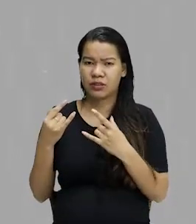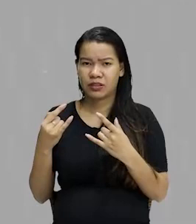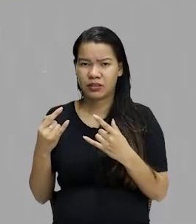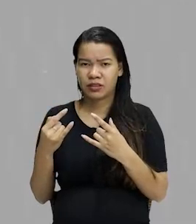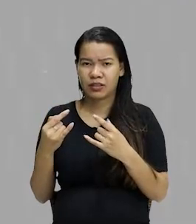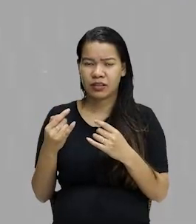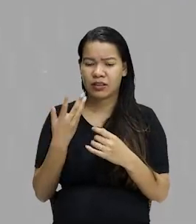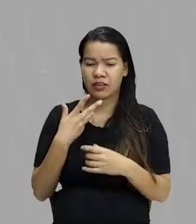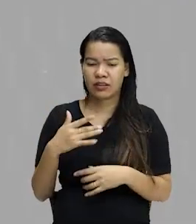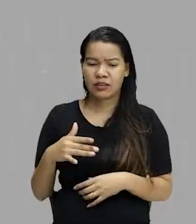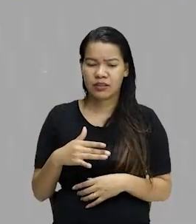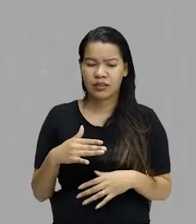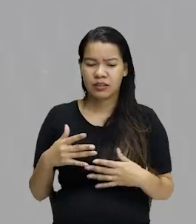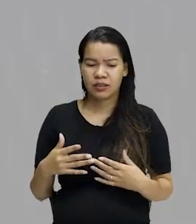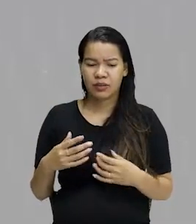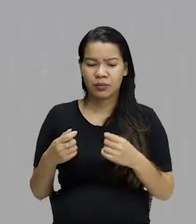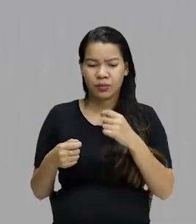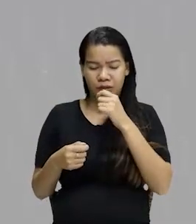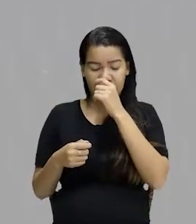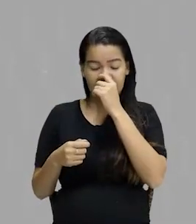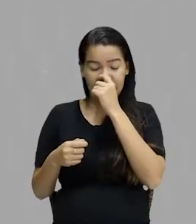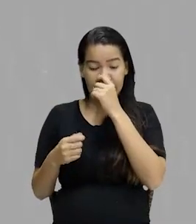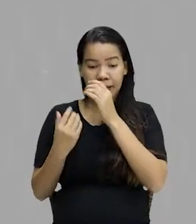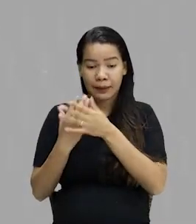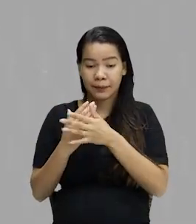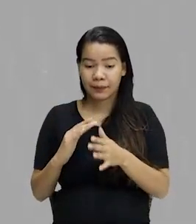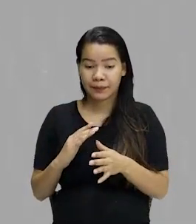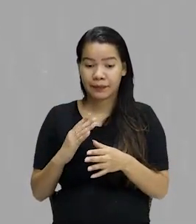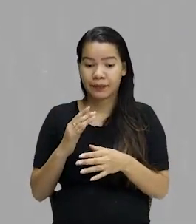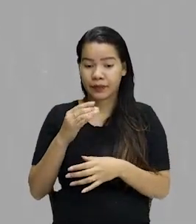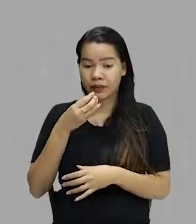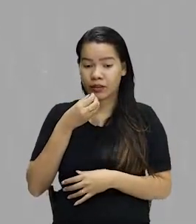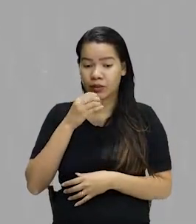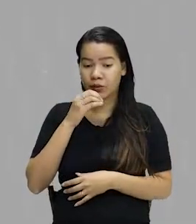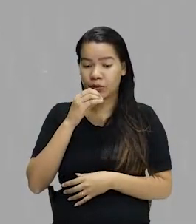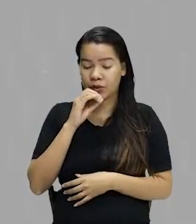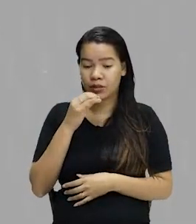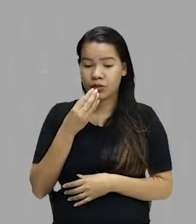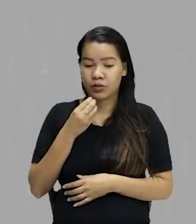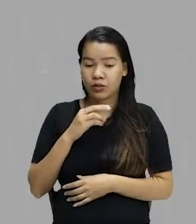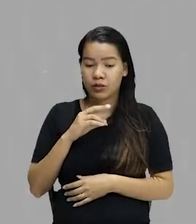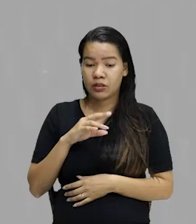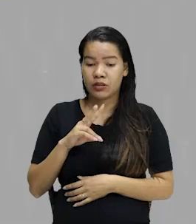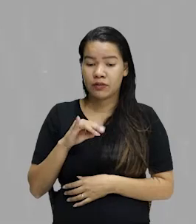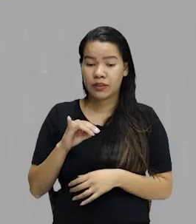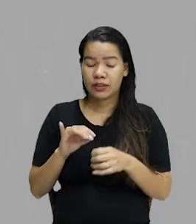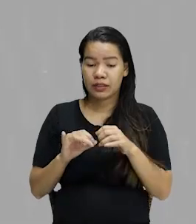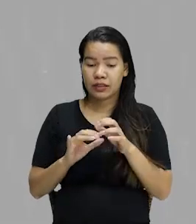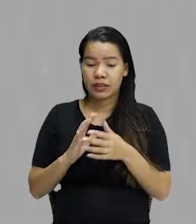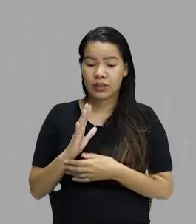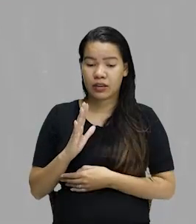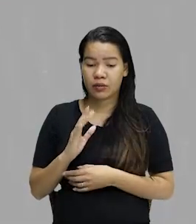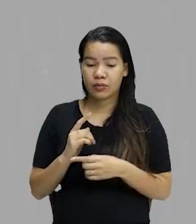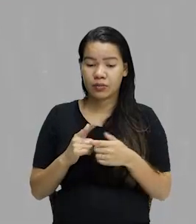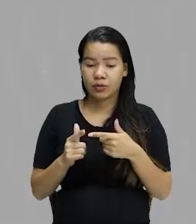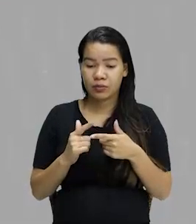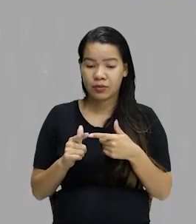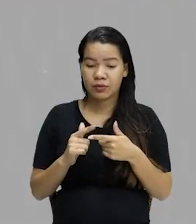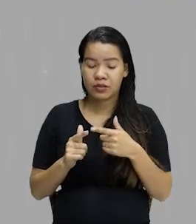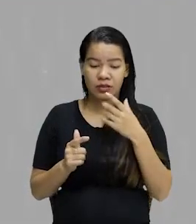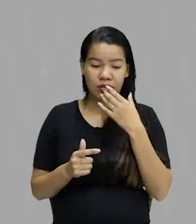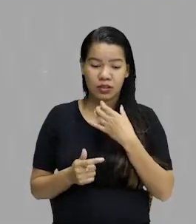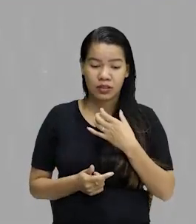criança. Então a criança pode acabar manipulando, ingerindo, e isso vai gerar um problema sério. Então,